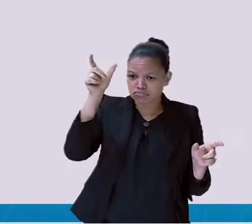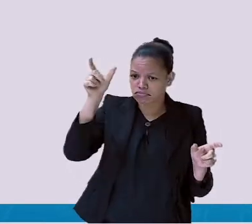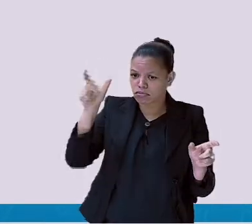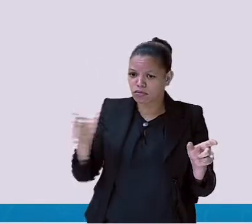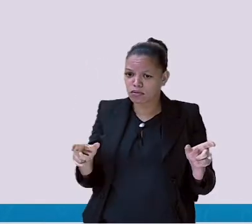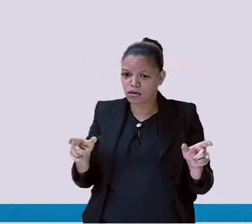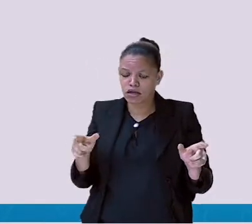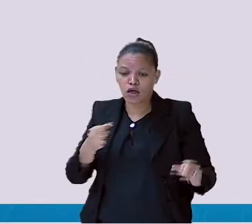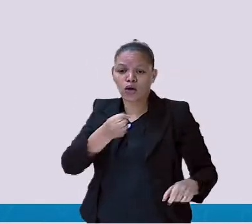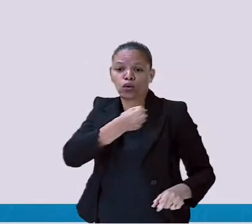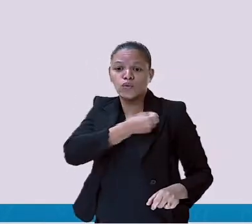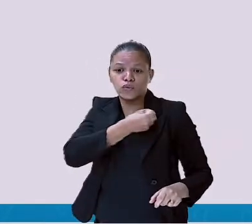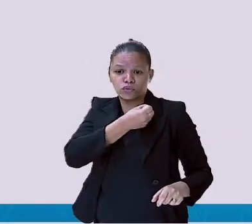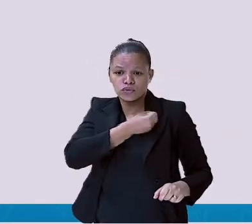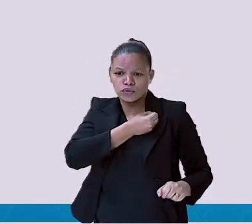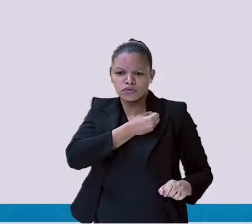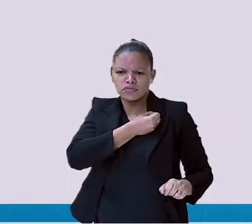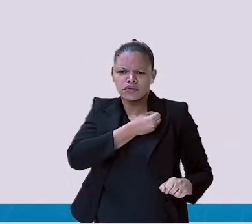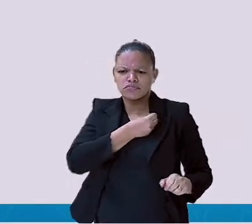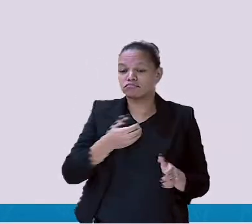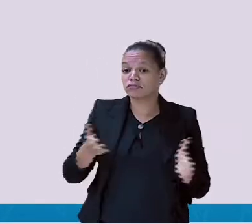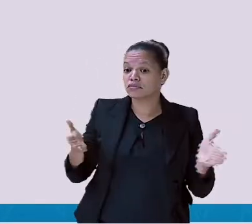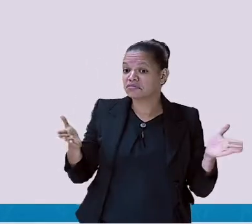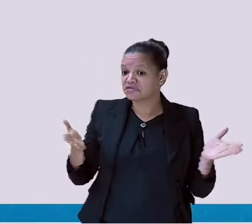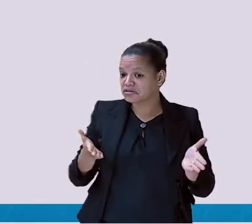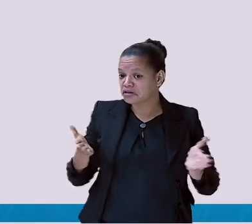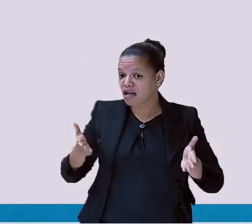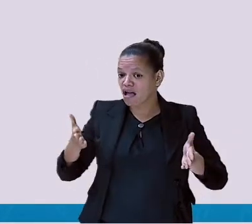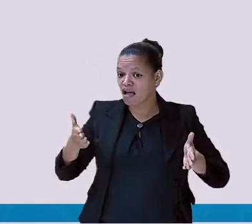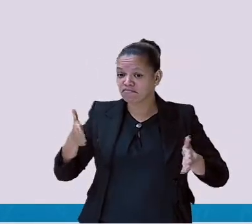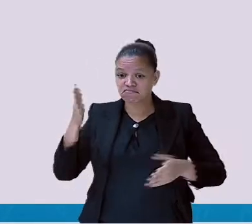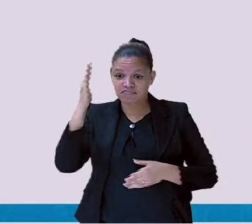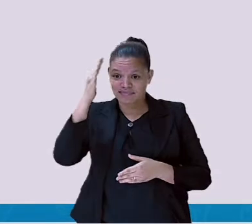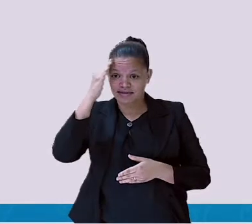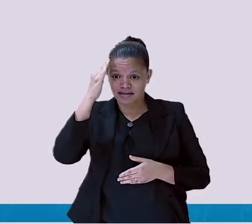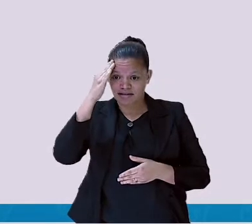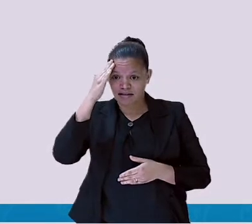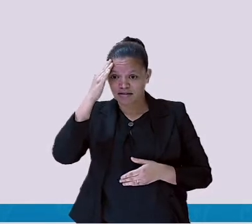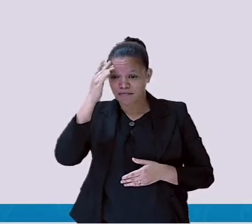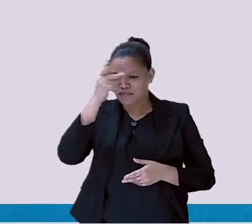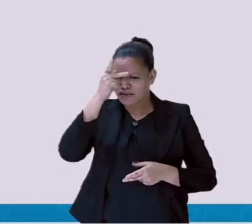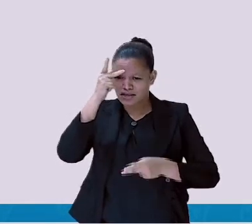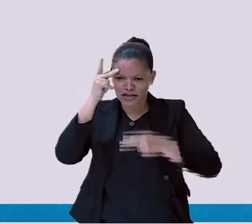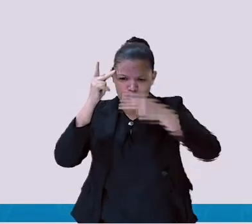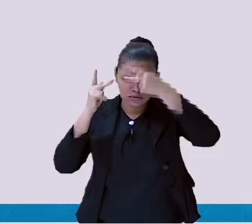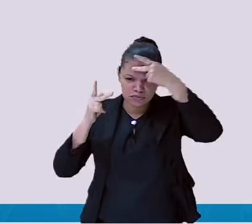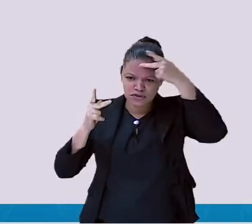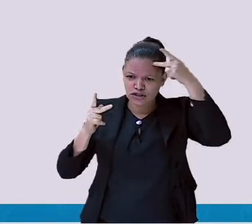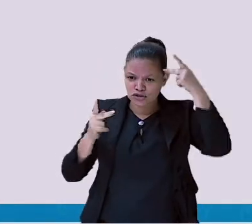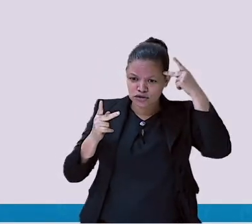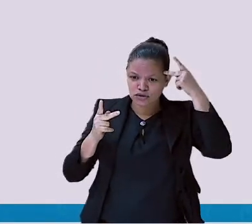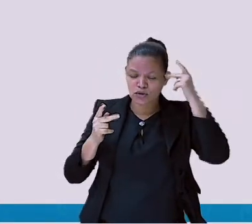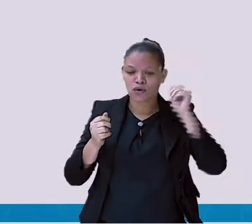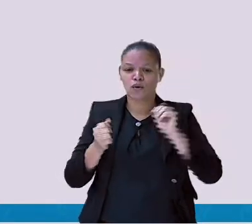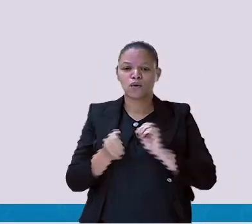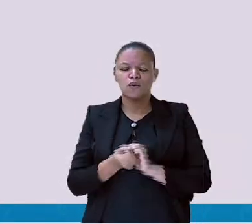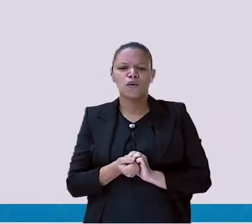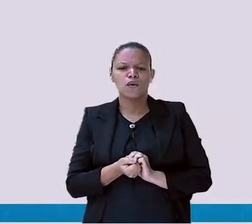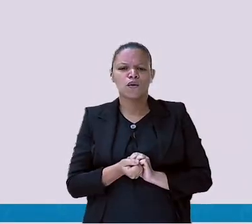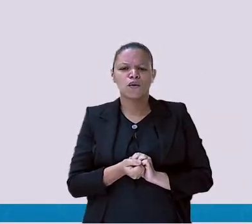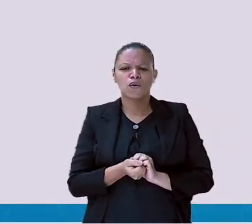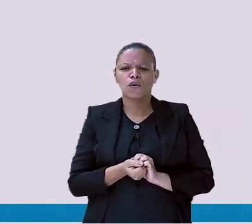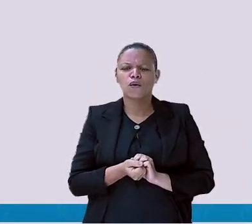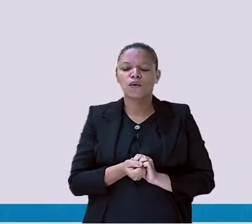que pessoas preferiram aí 10 pessoas preferiram